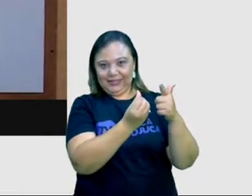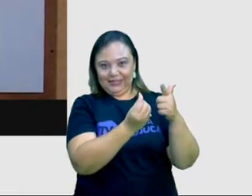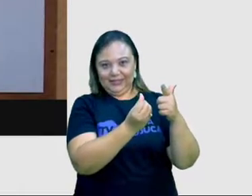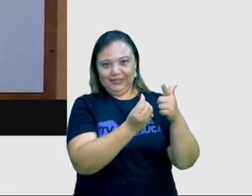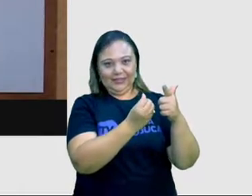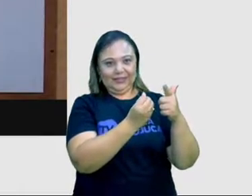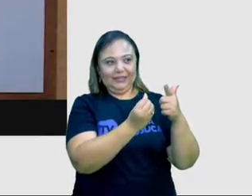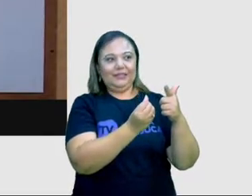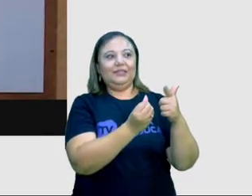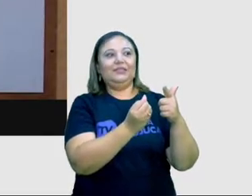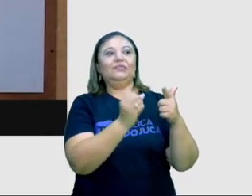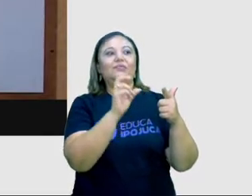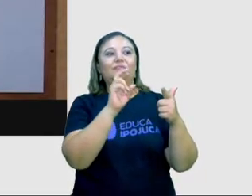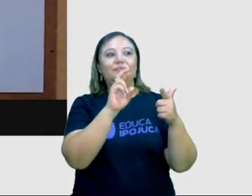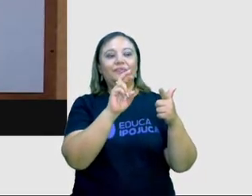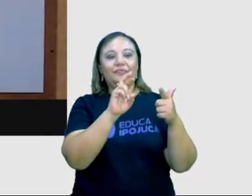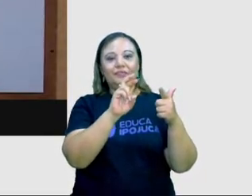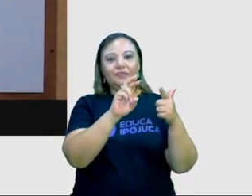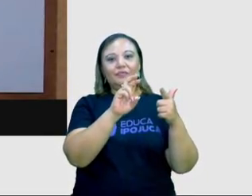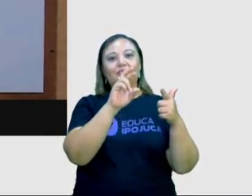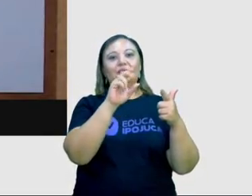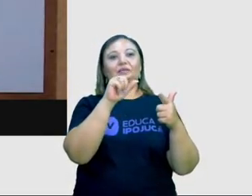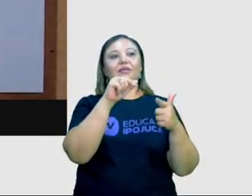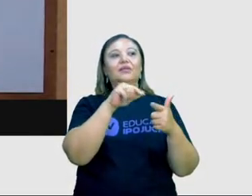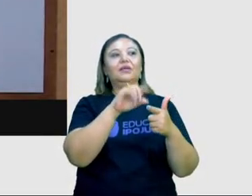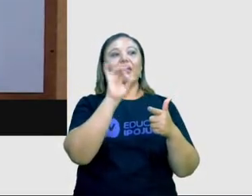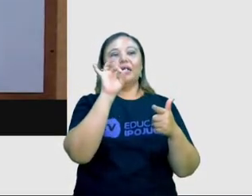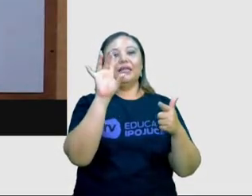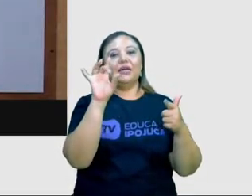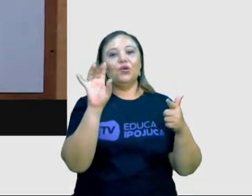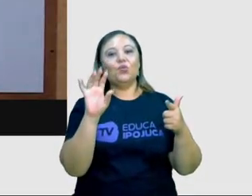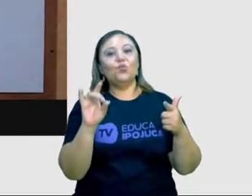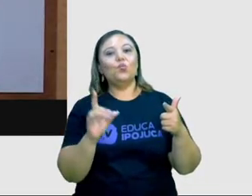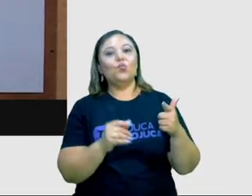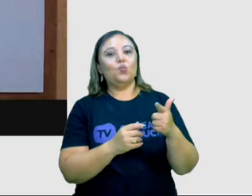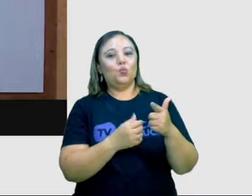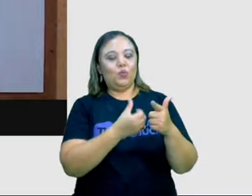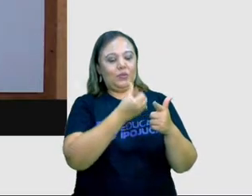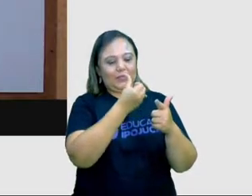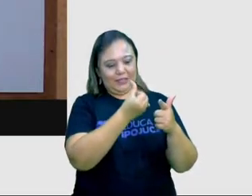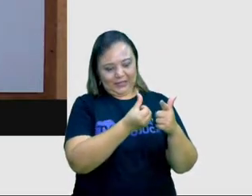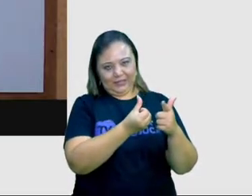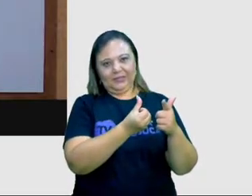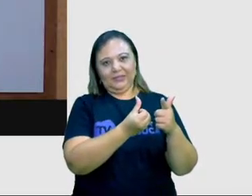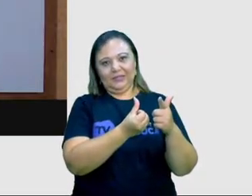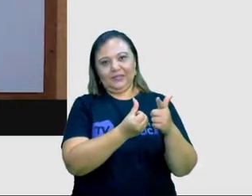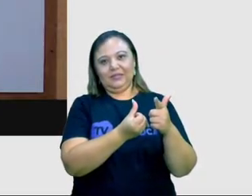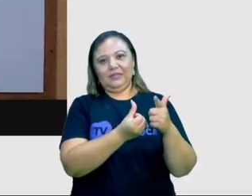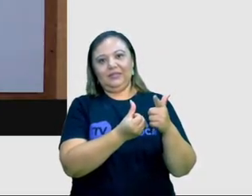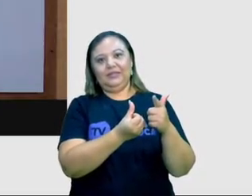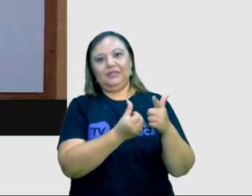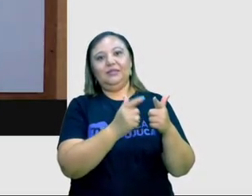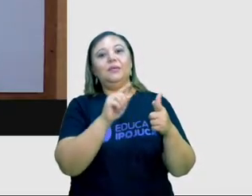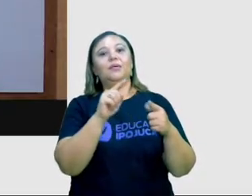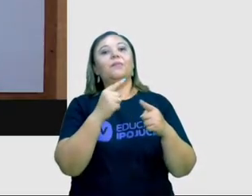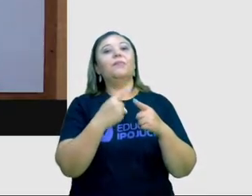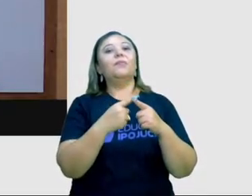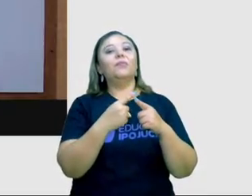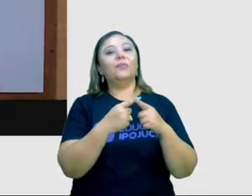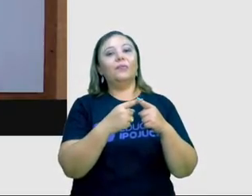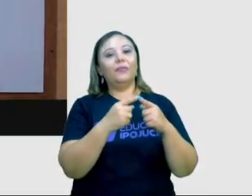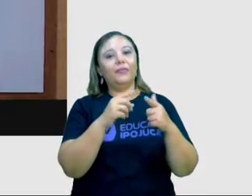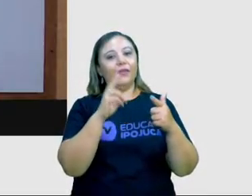30 dividido em 5 partes iguais. Cada parte corresponde a 6 unidades? Exatamente. Mas eu não